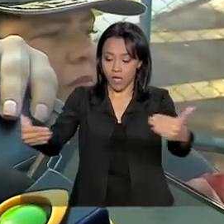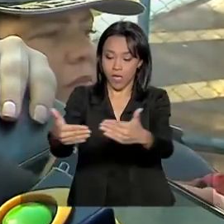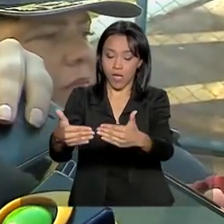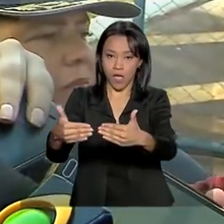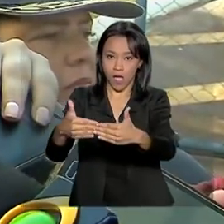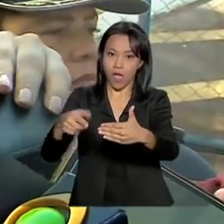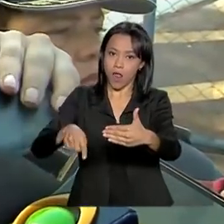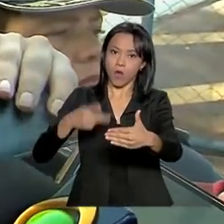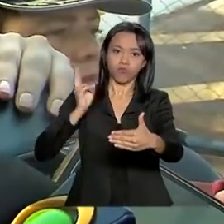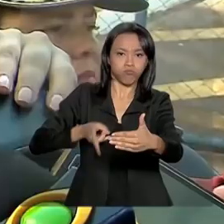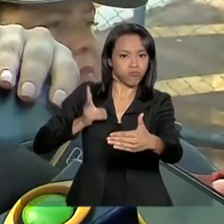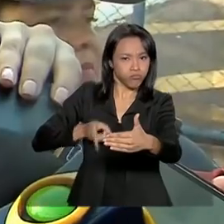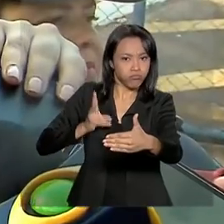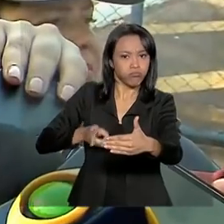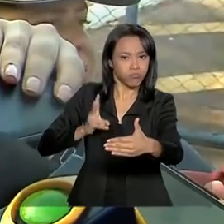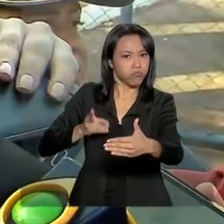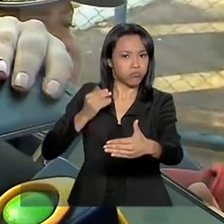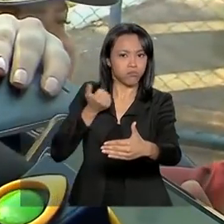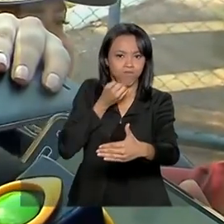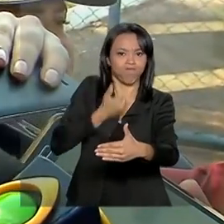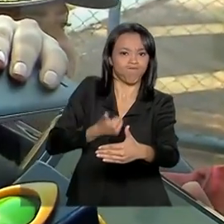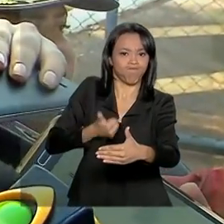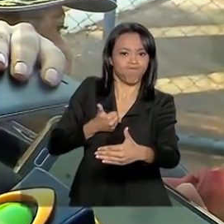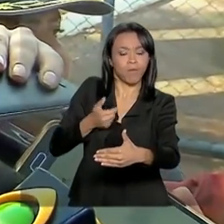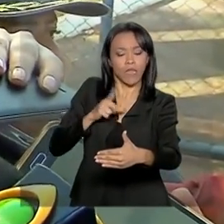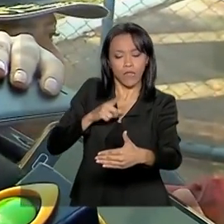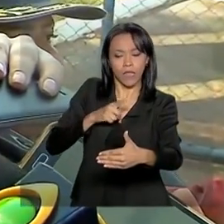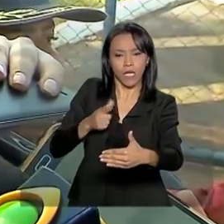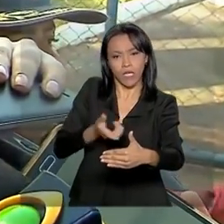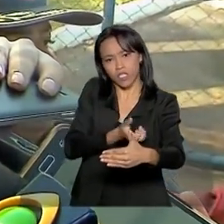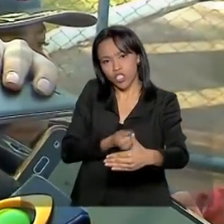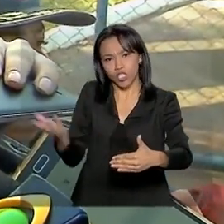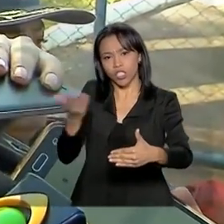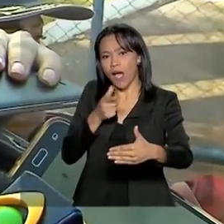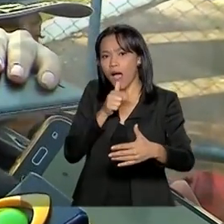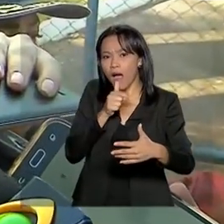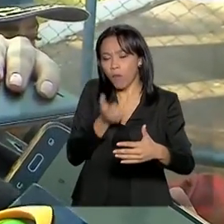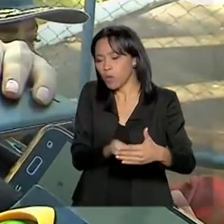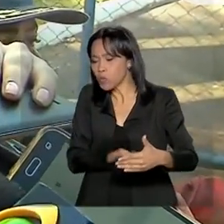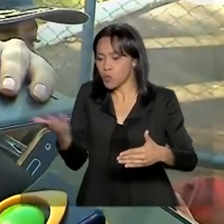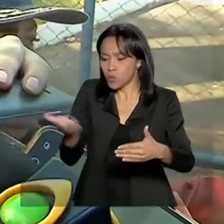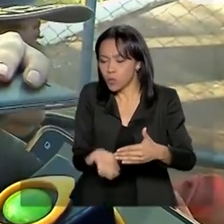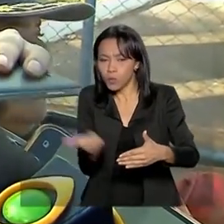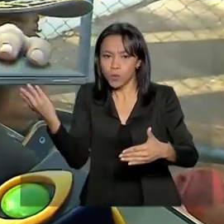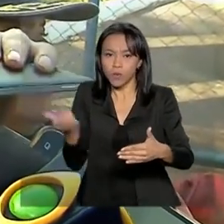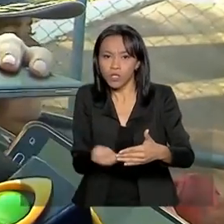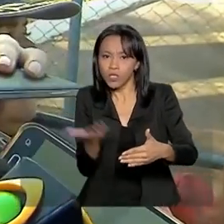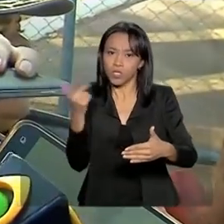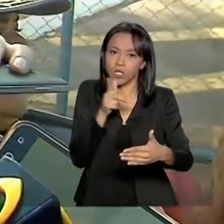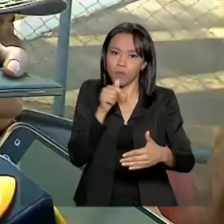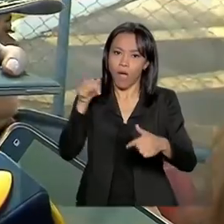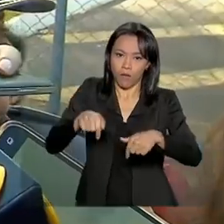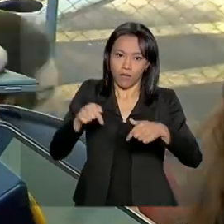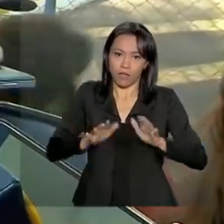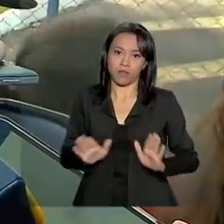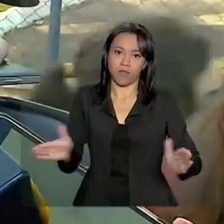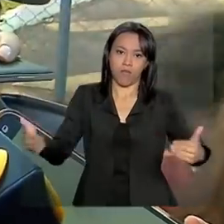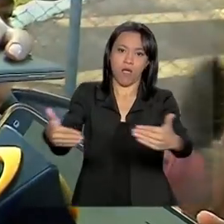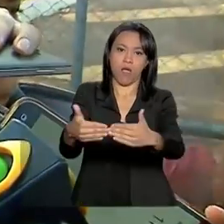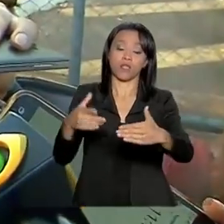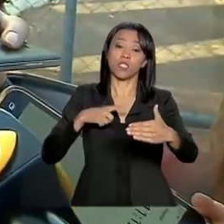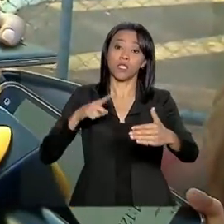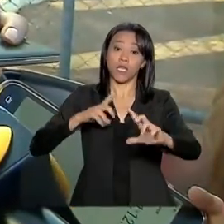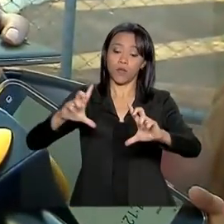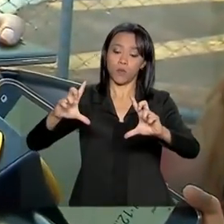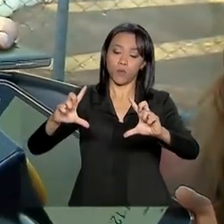estável. A gente continua tendo bombeamento, né, de água para o esvaziamento dessa barragem. A gente tem uma diminuição